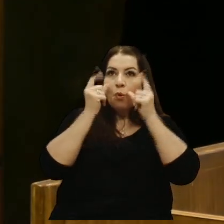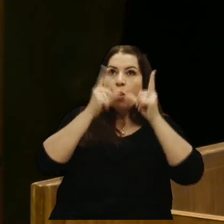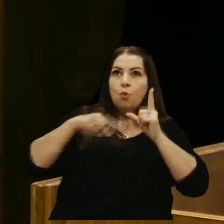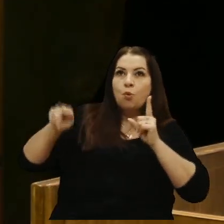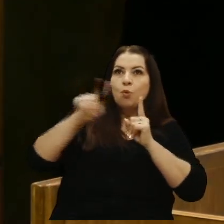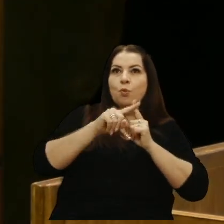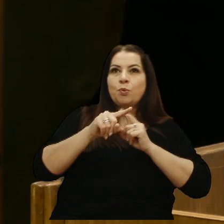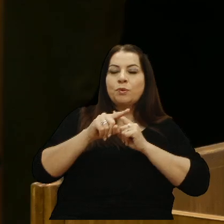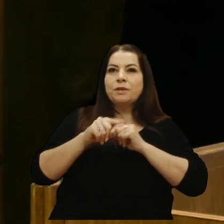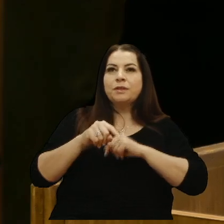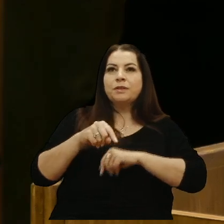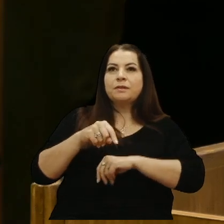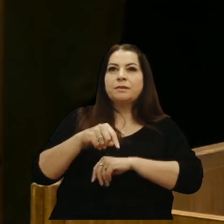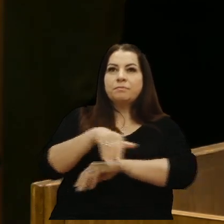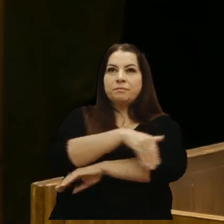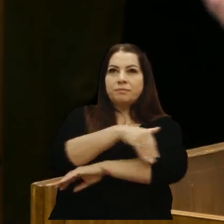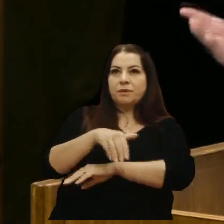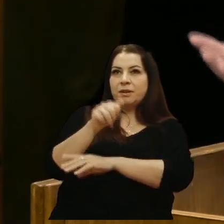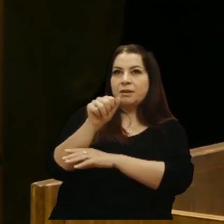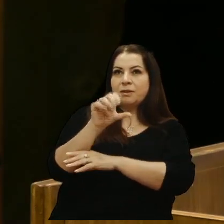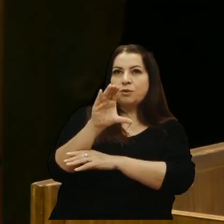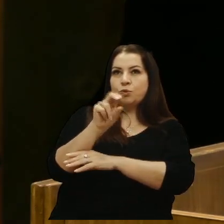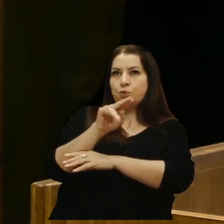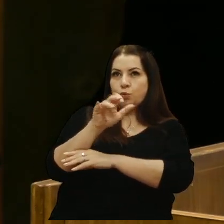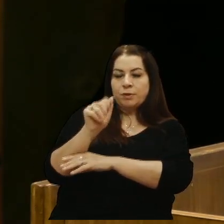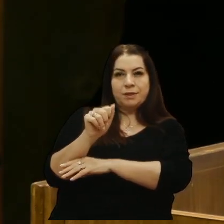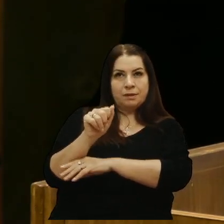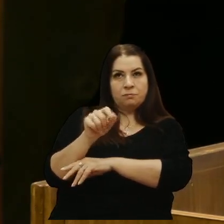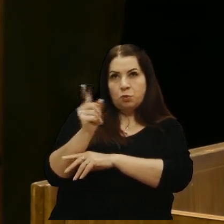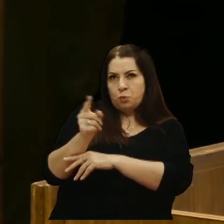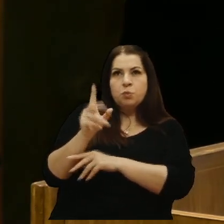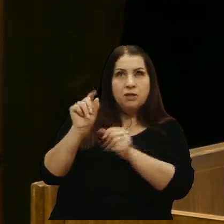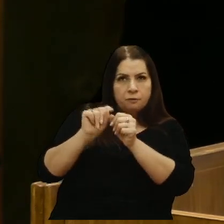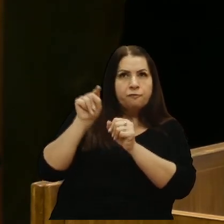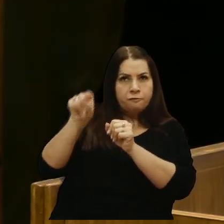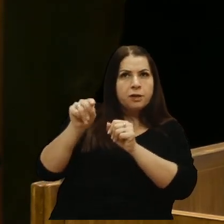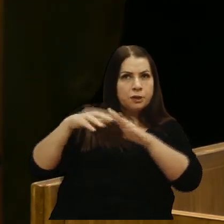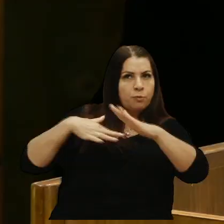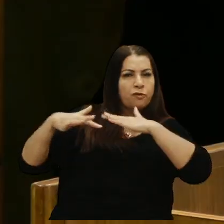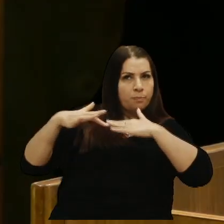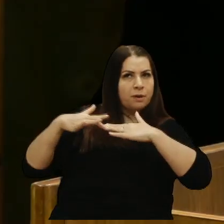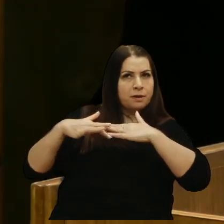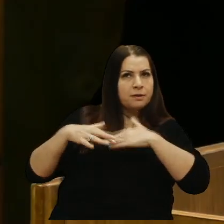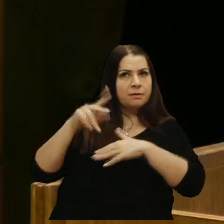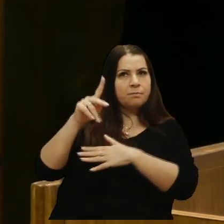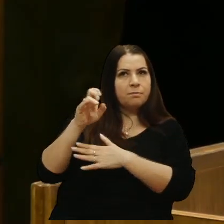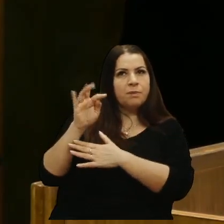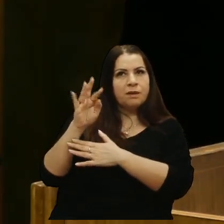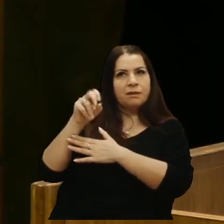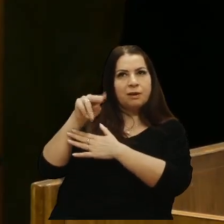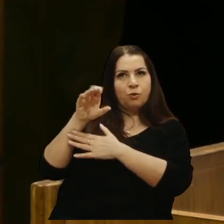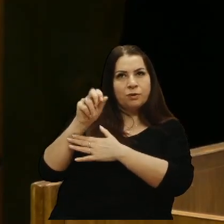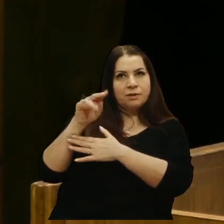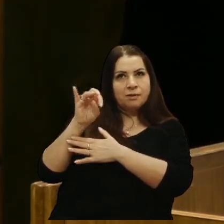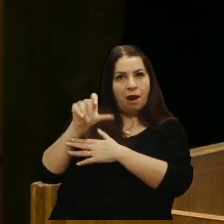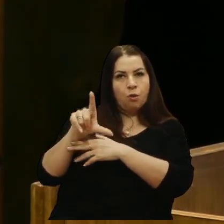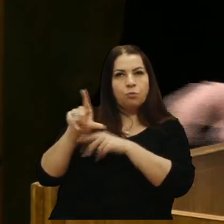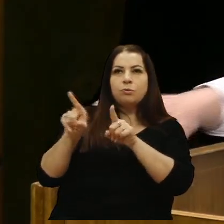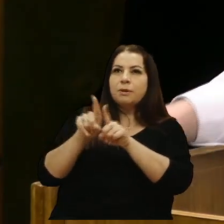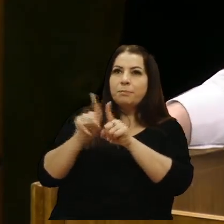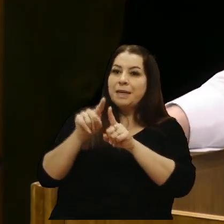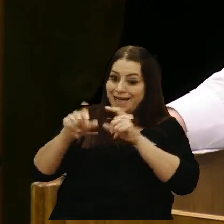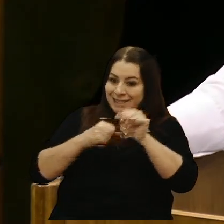da Rua Azusa, que muitas pessoas sabem o que fez no movimento pentecostal. E esse ano,